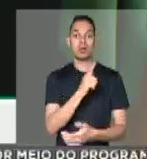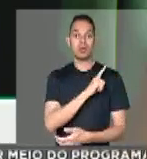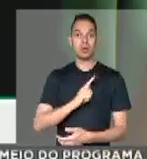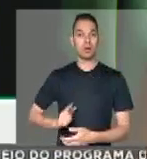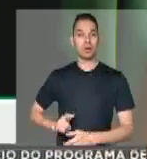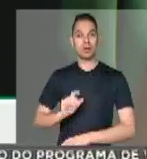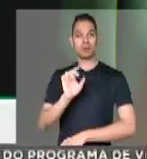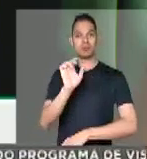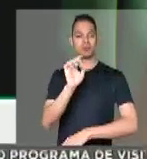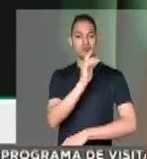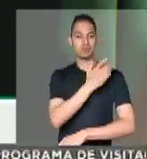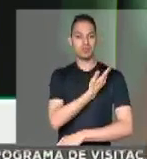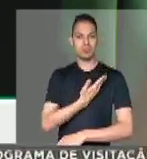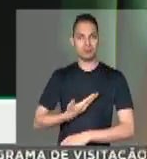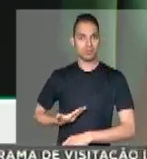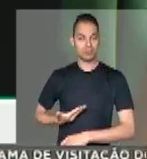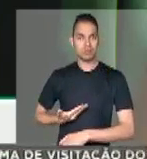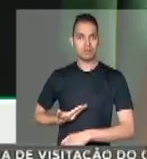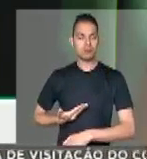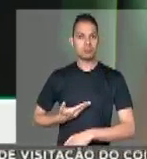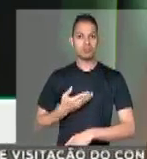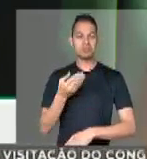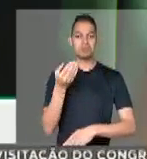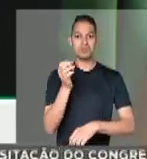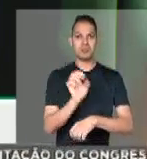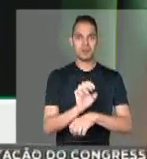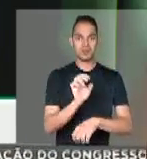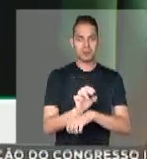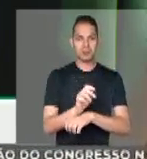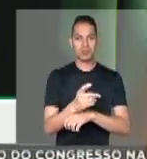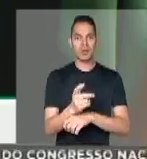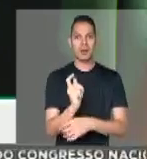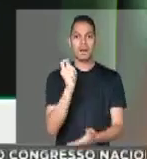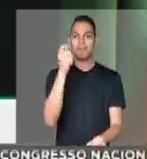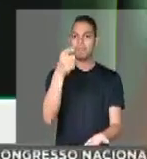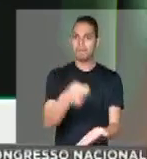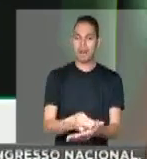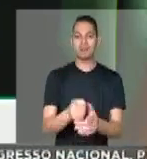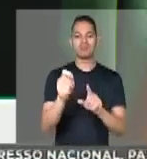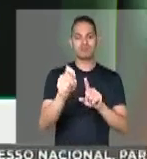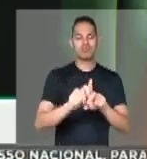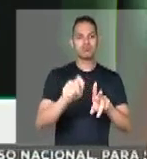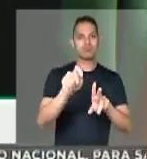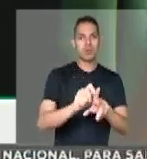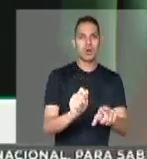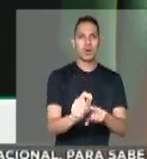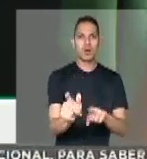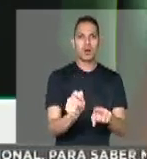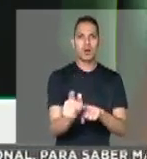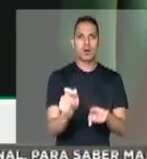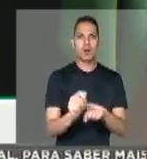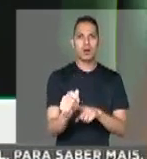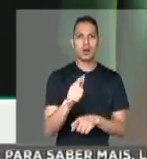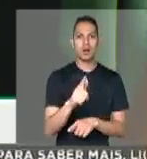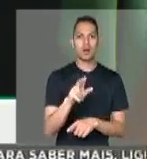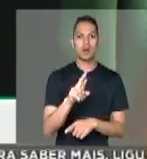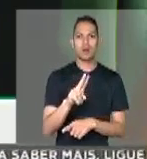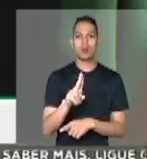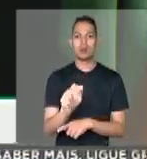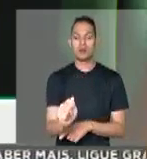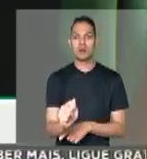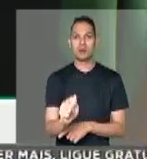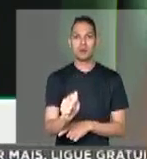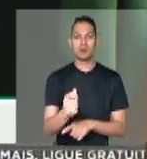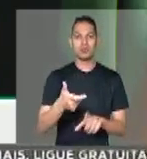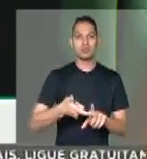estado, deputado Dulce Miranda, não deixa de pagar um único mês sequer o aluguel de uma grua, um guindaste